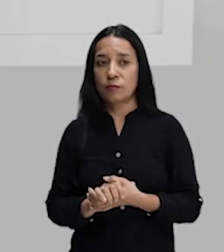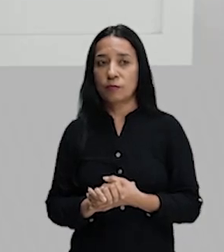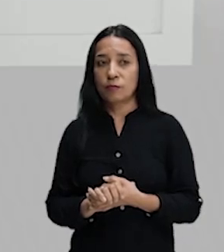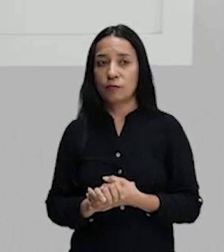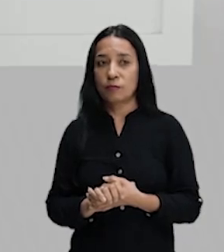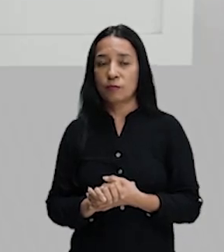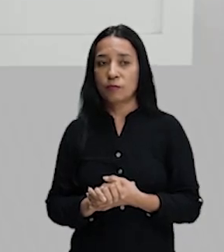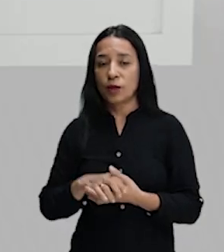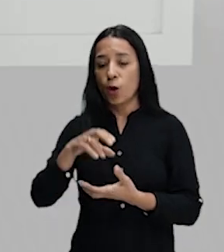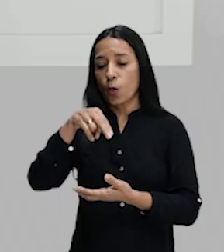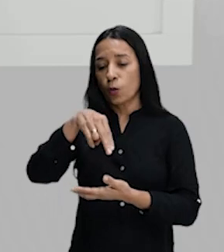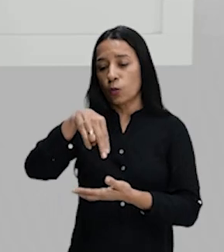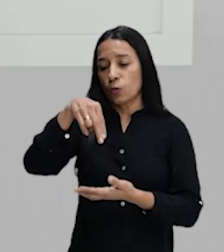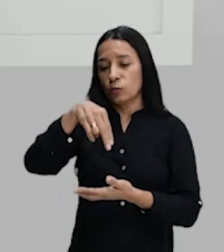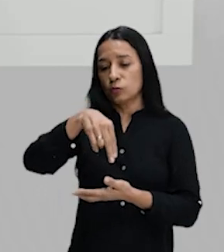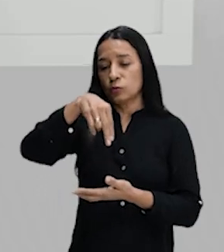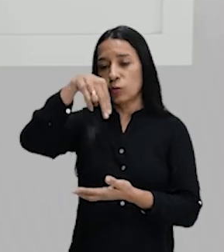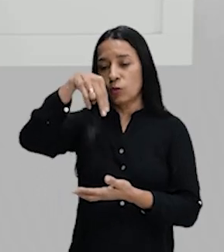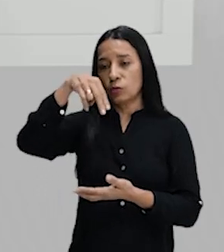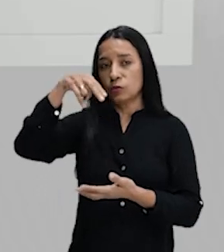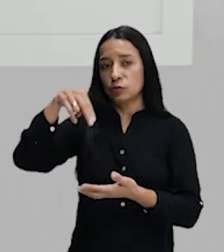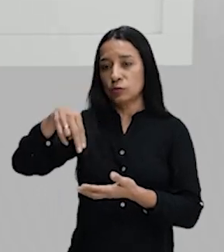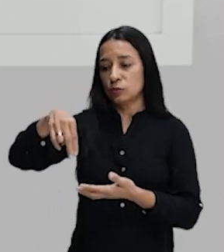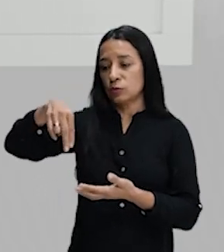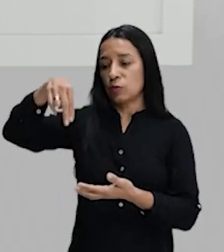ou sul com sul,